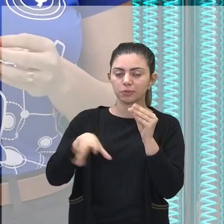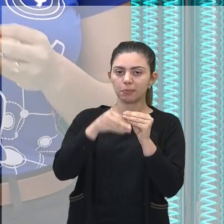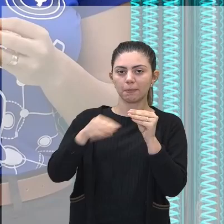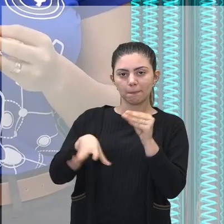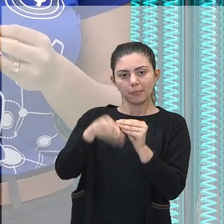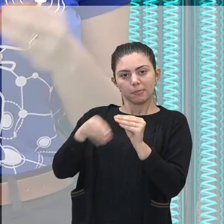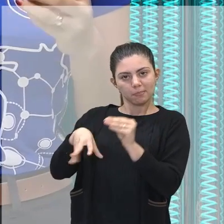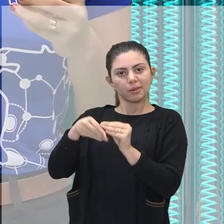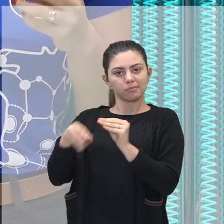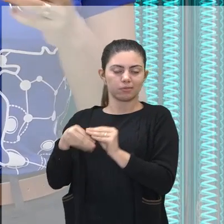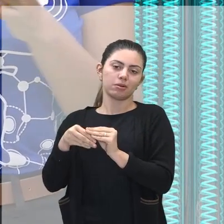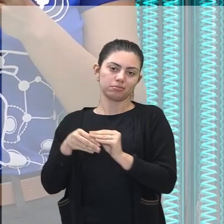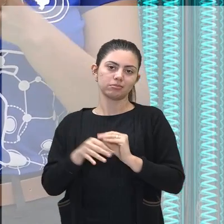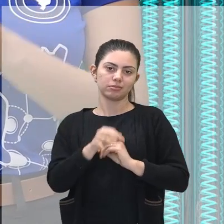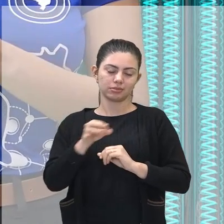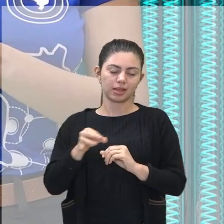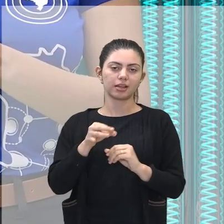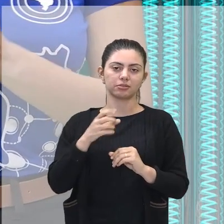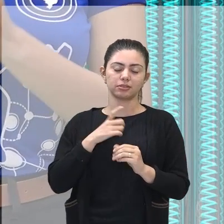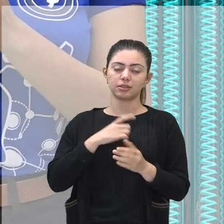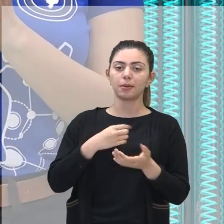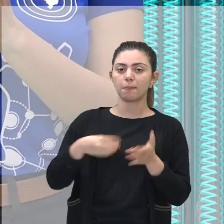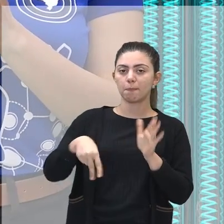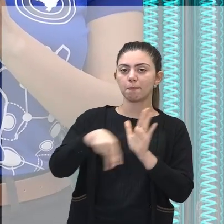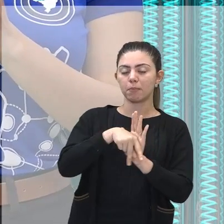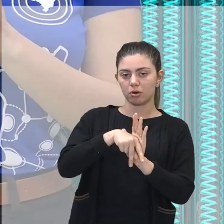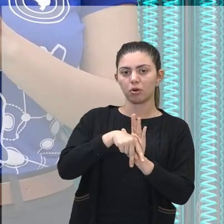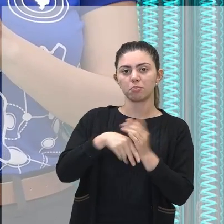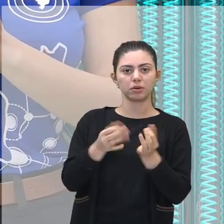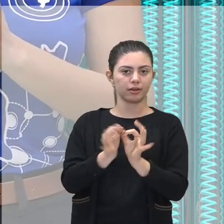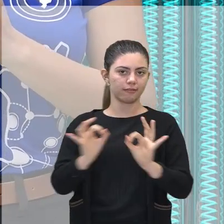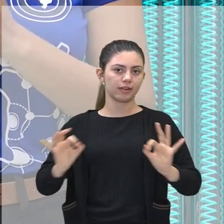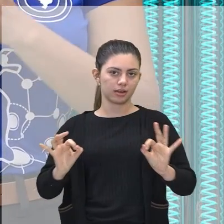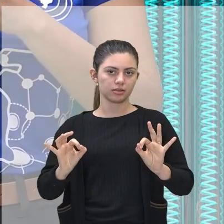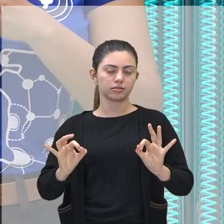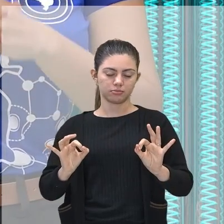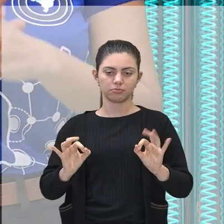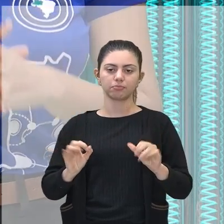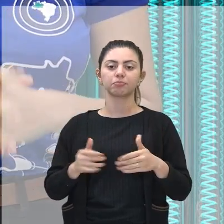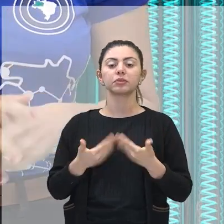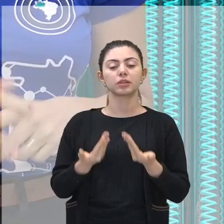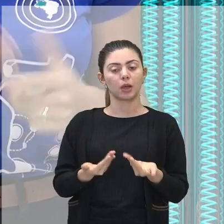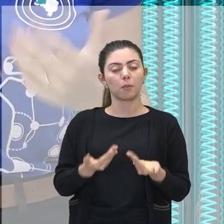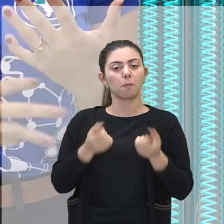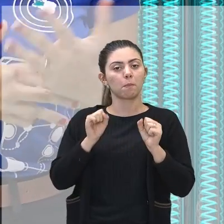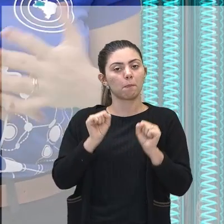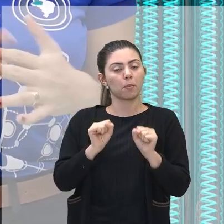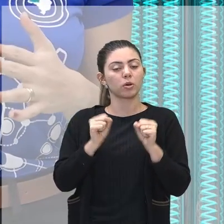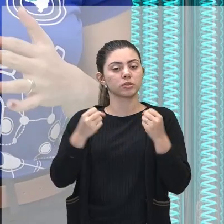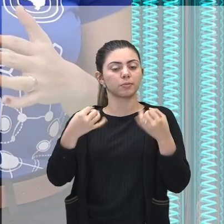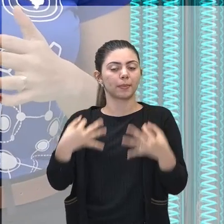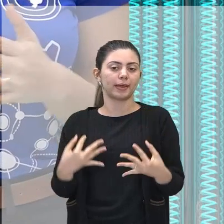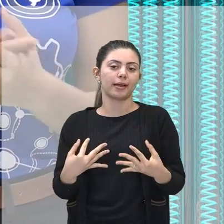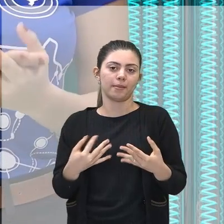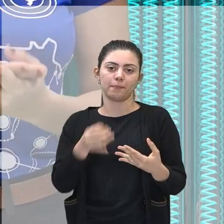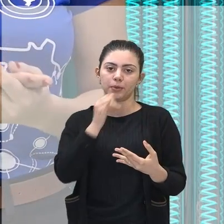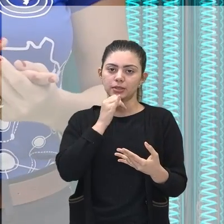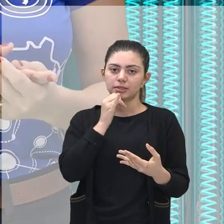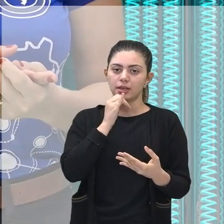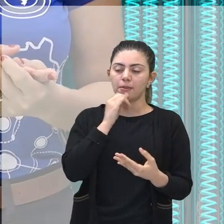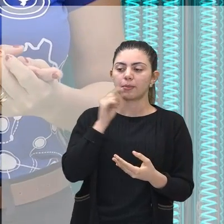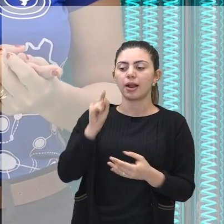dar todos esses sentidos na frase, né? Ela pode dizer de que maneira algo